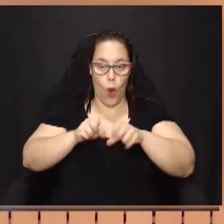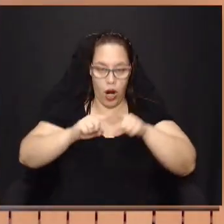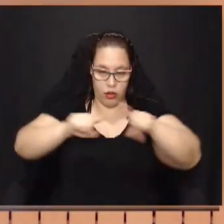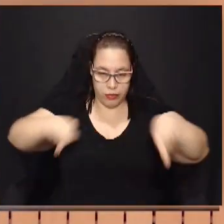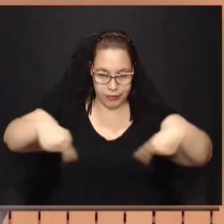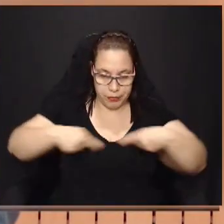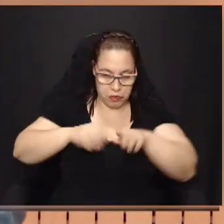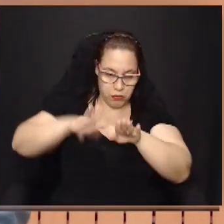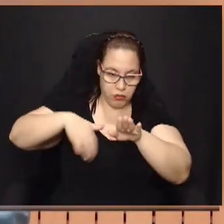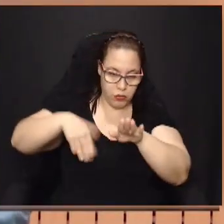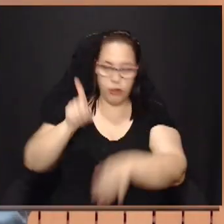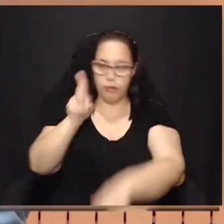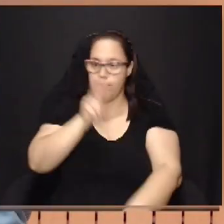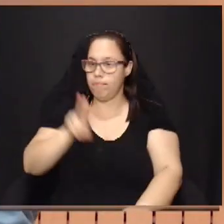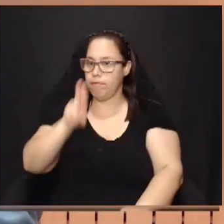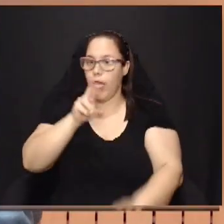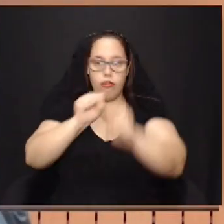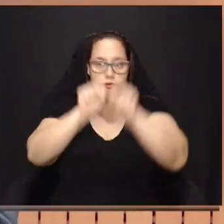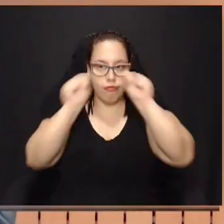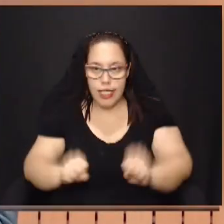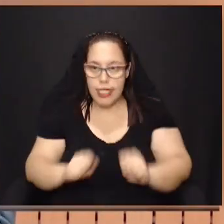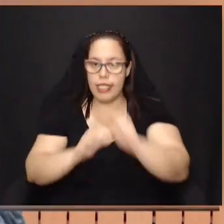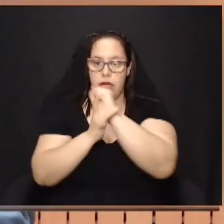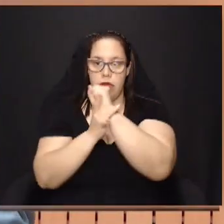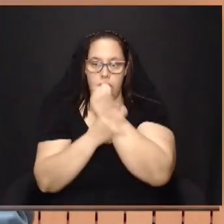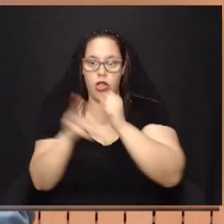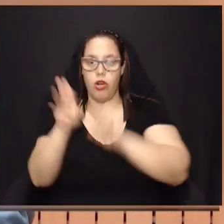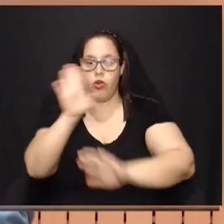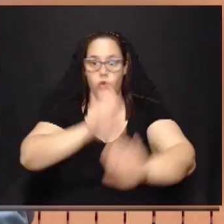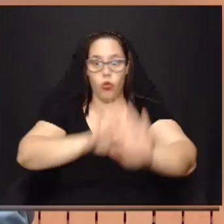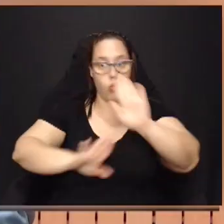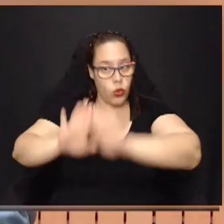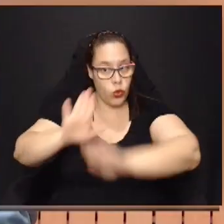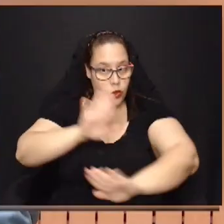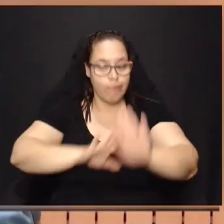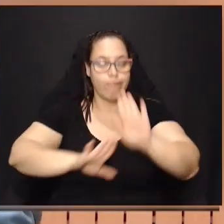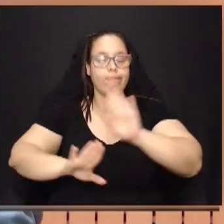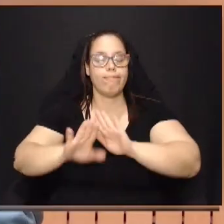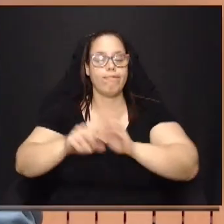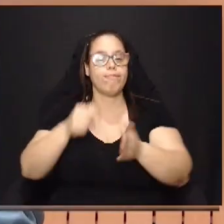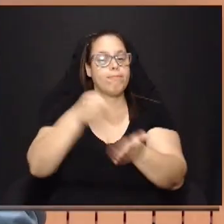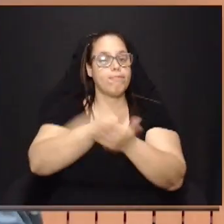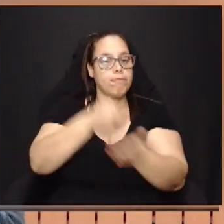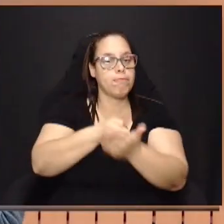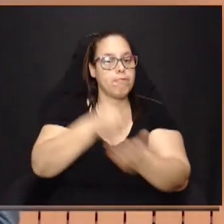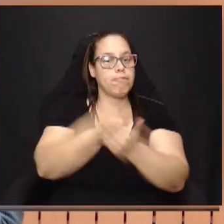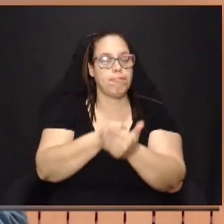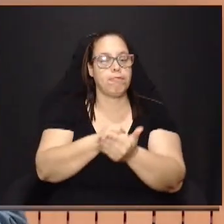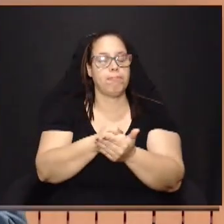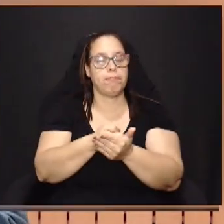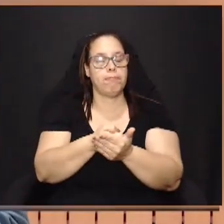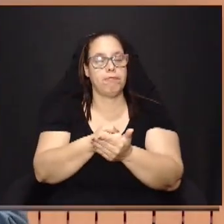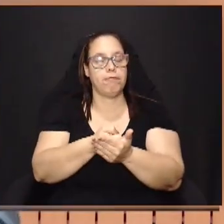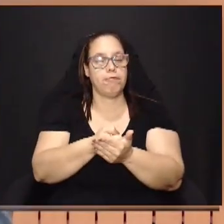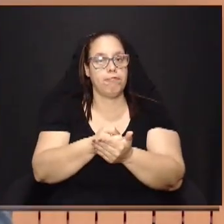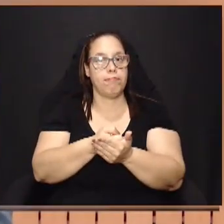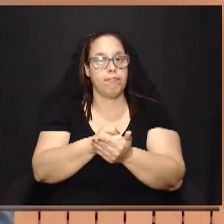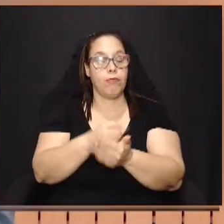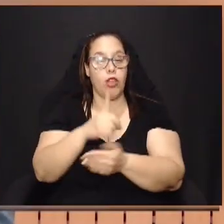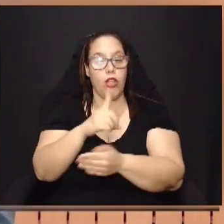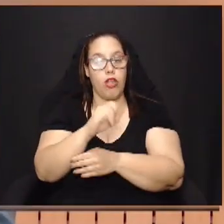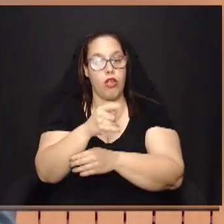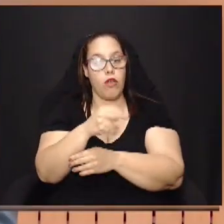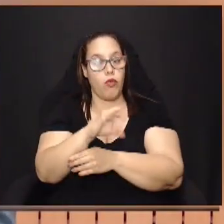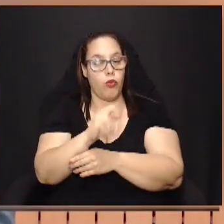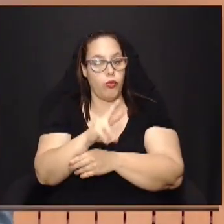os devidos sistemas de segurança, assim o tornando obrigatória a instalação de dispositivos de